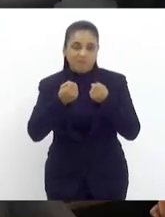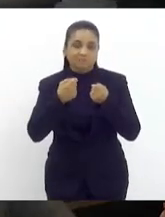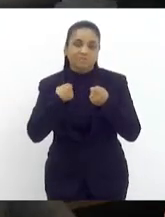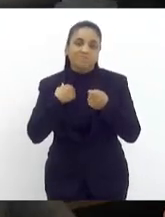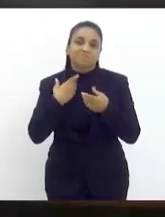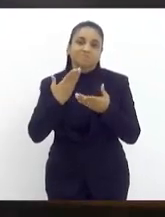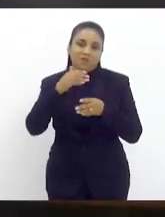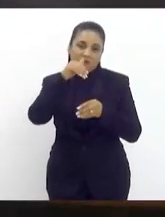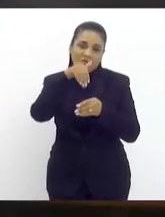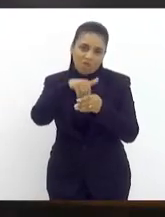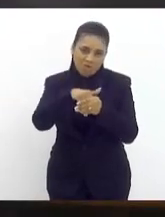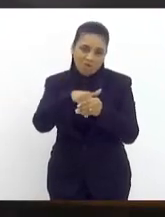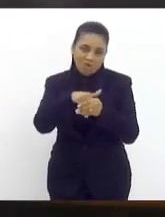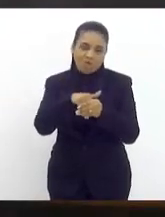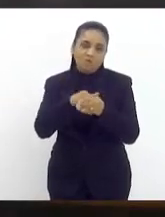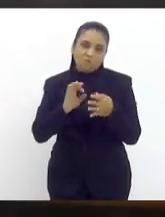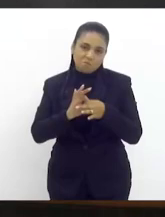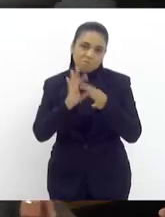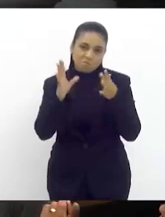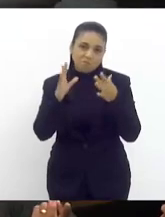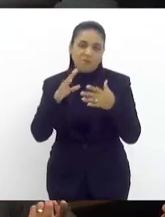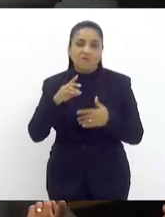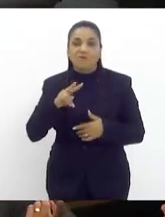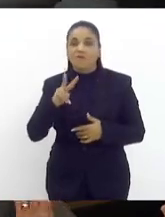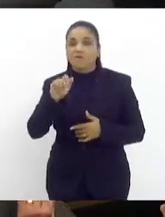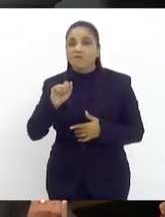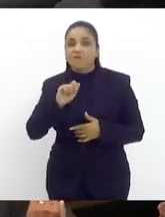Consignado, deputado Valdo Ceasa.